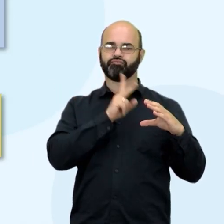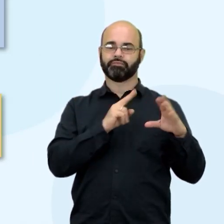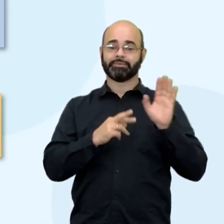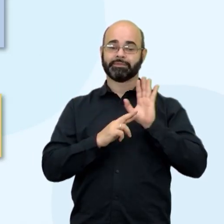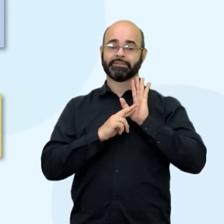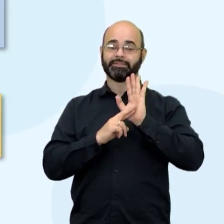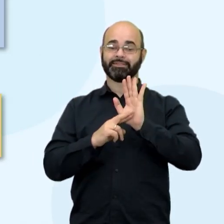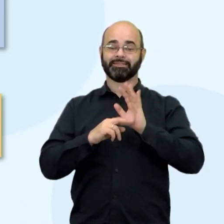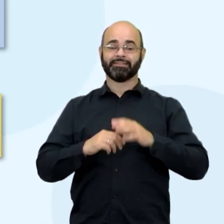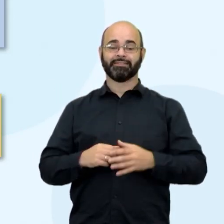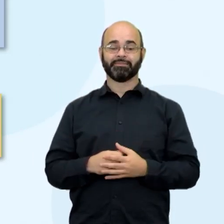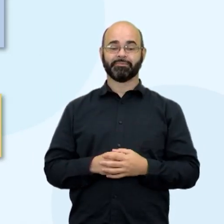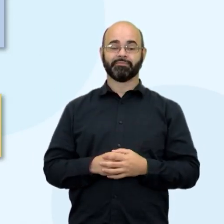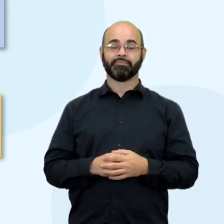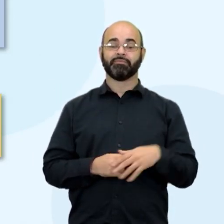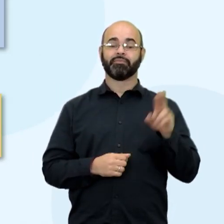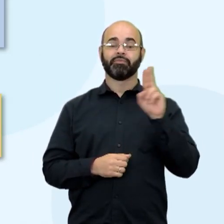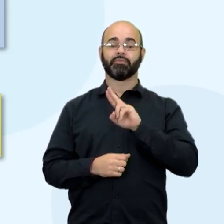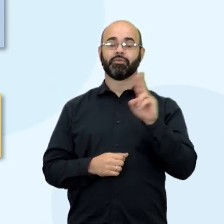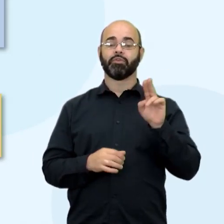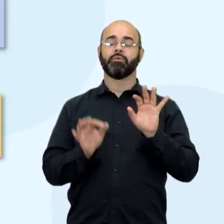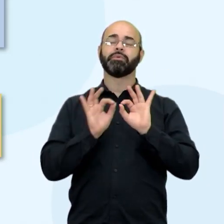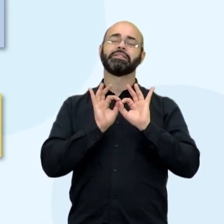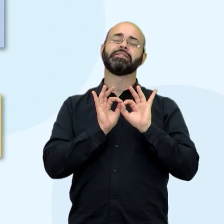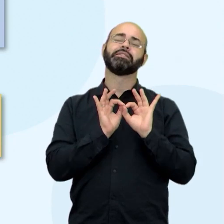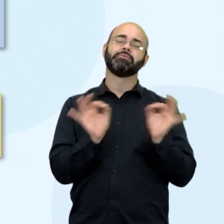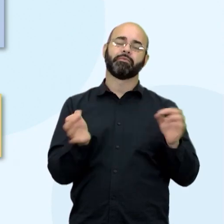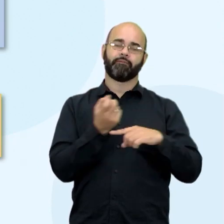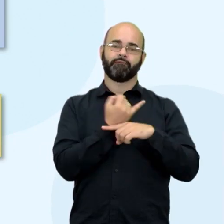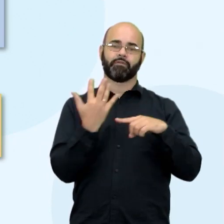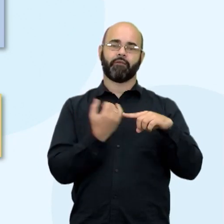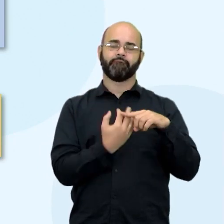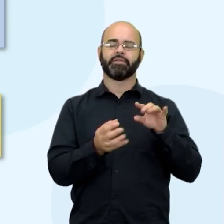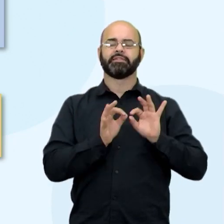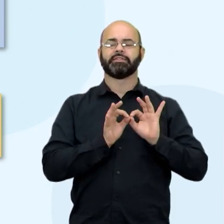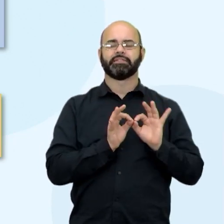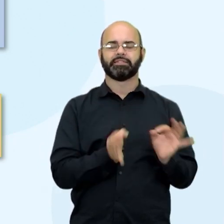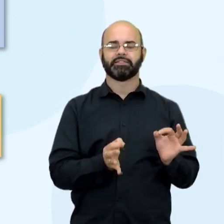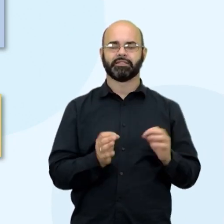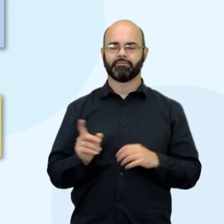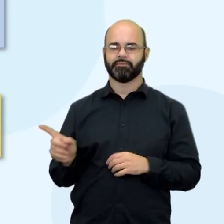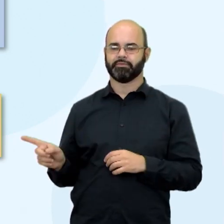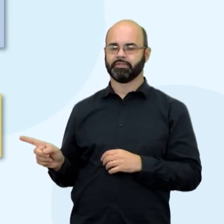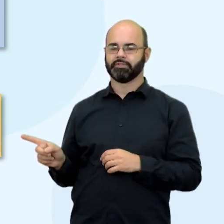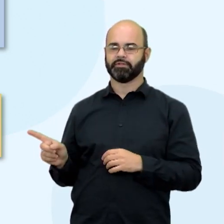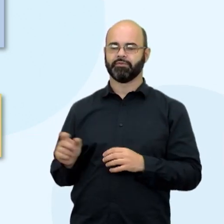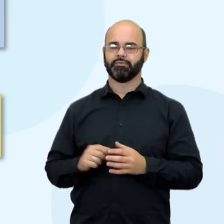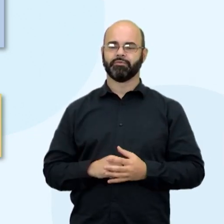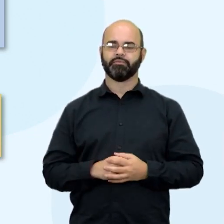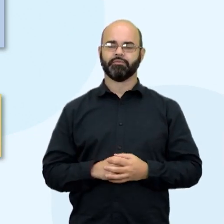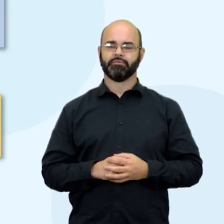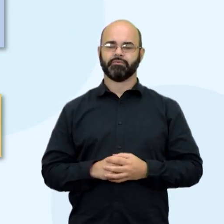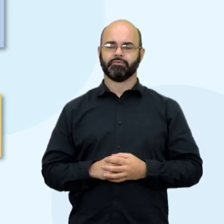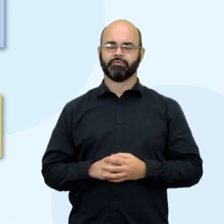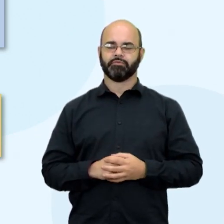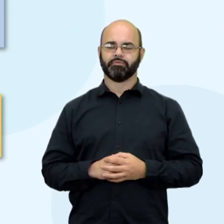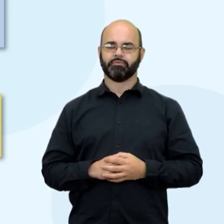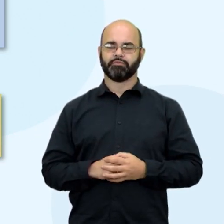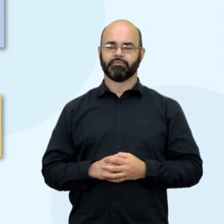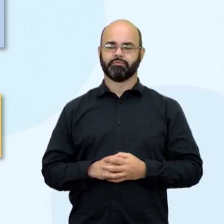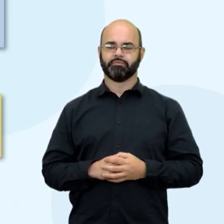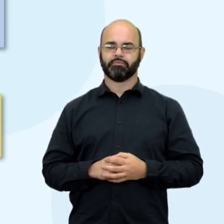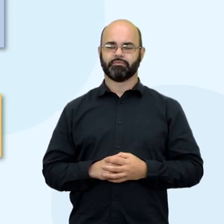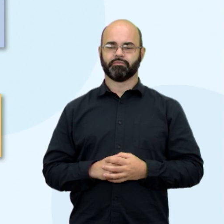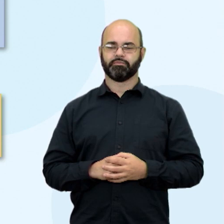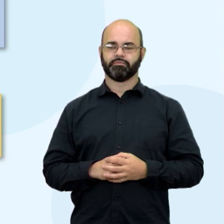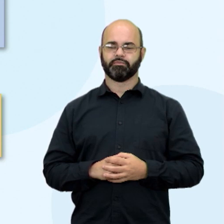ação, damos o nome de simplificação de frações. Então, simplificar uma fração é a gente dividir o número de cima e